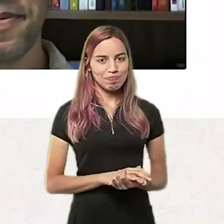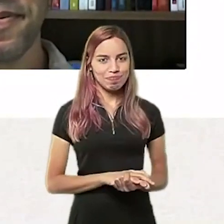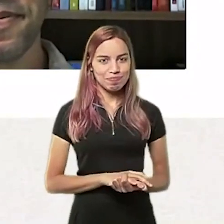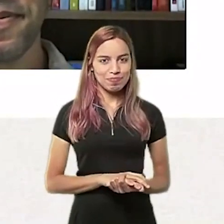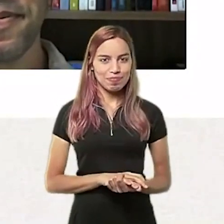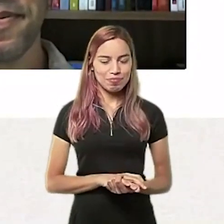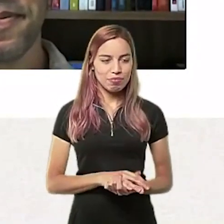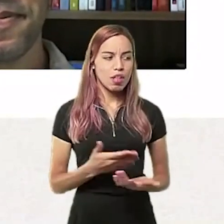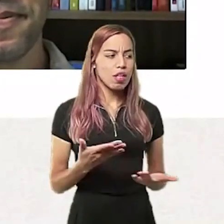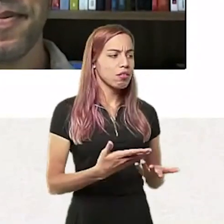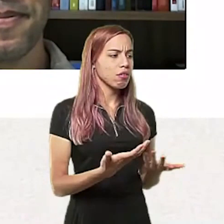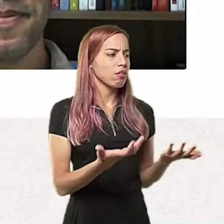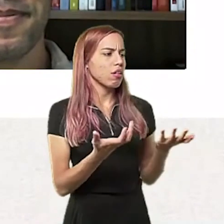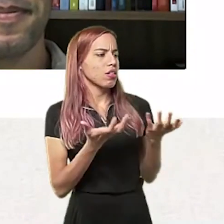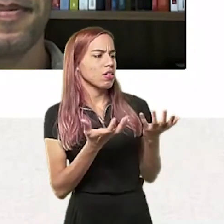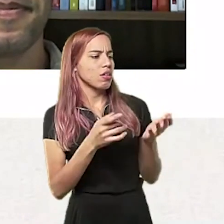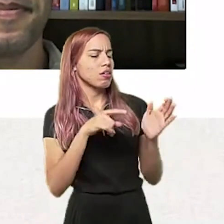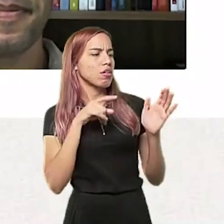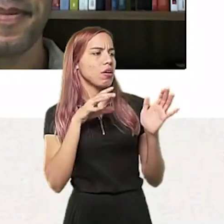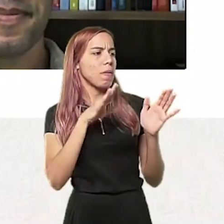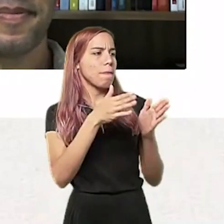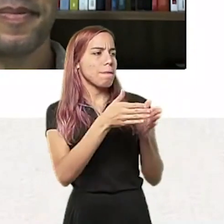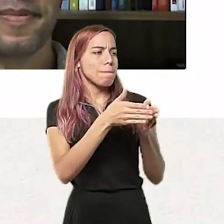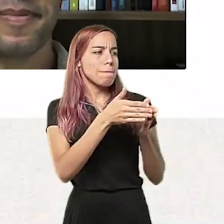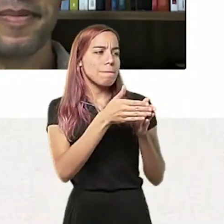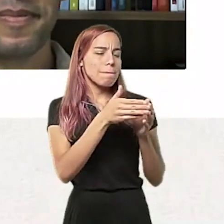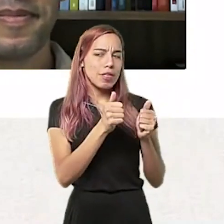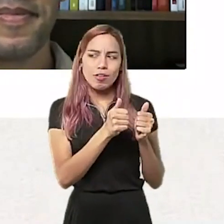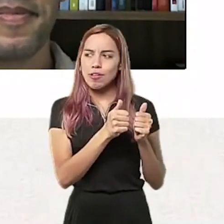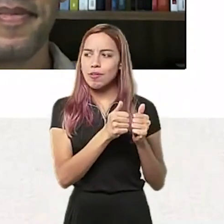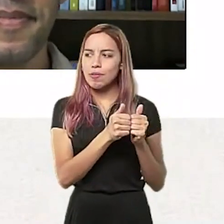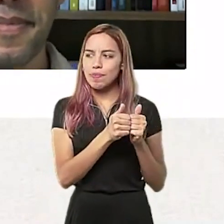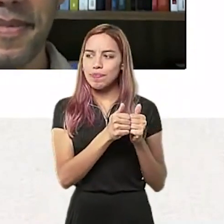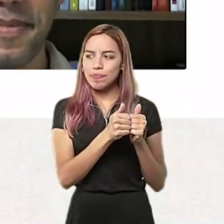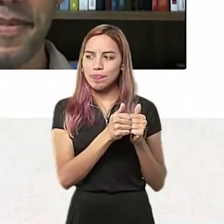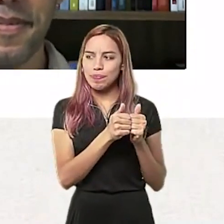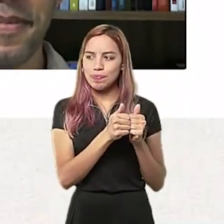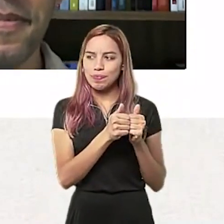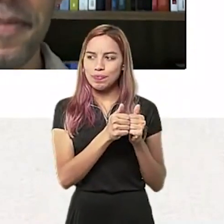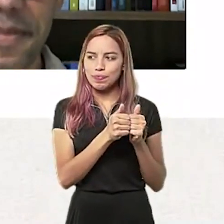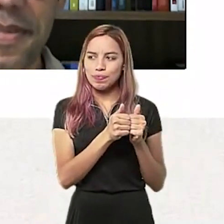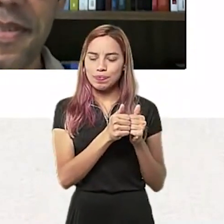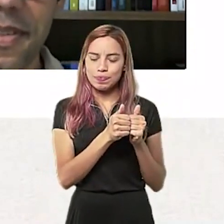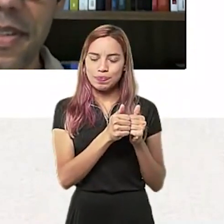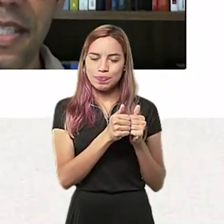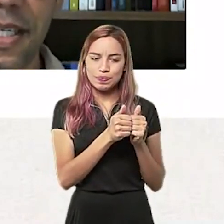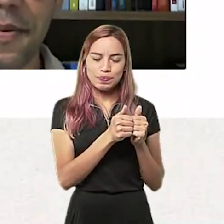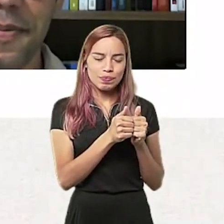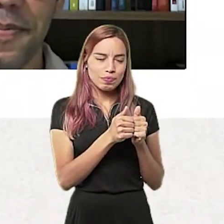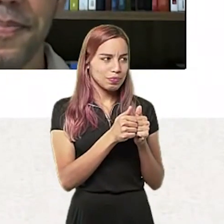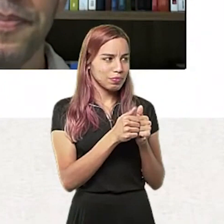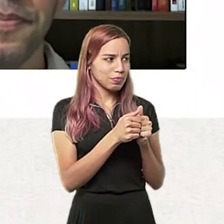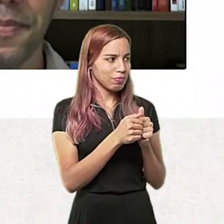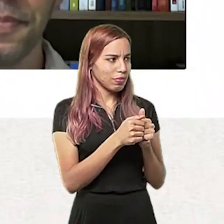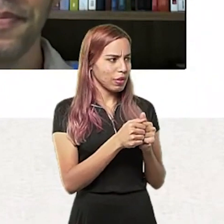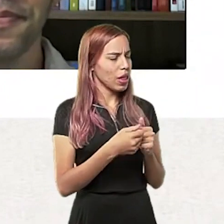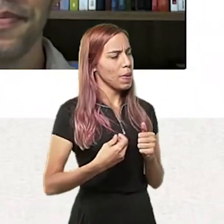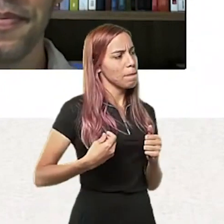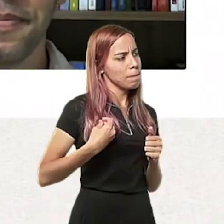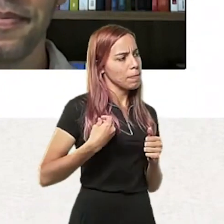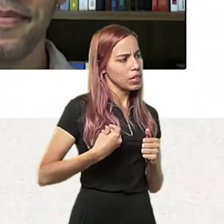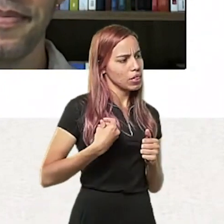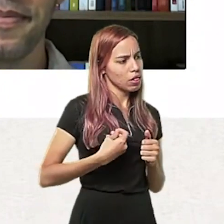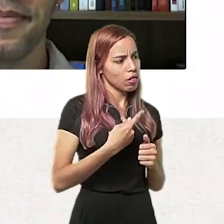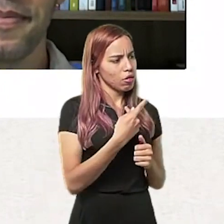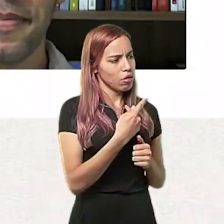Agora eu quero te pedir, a religiosidade, né, é muito presente nos dois livros, né?